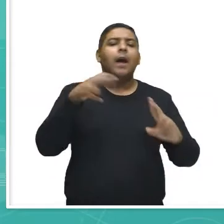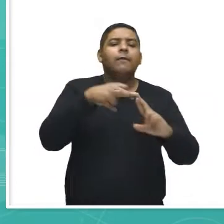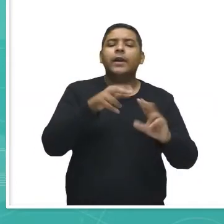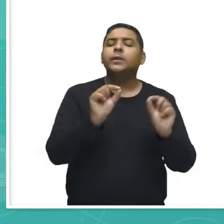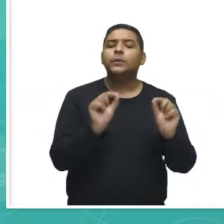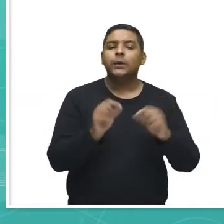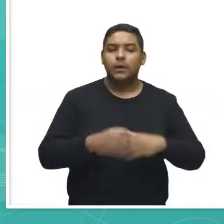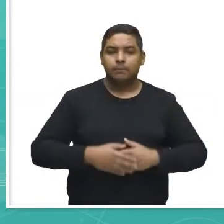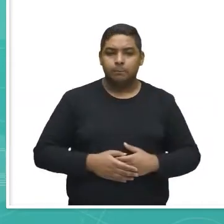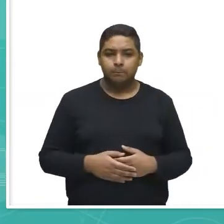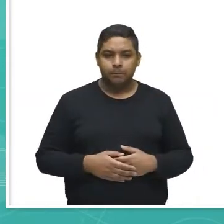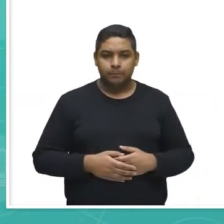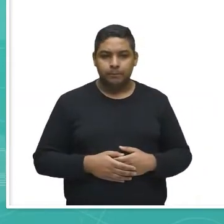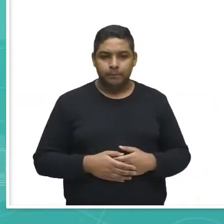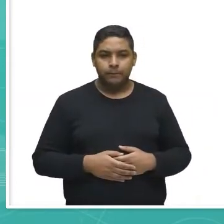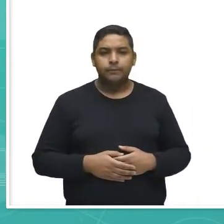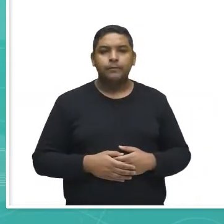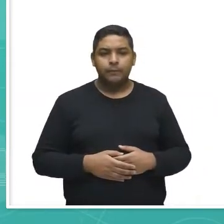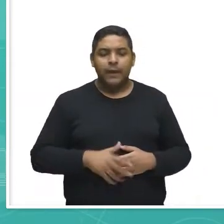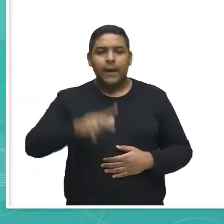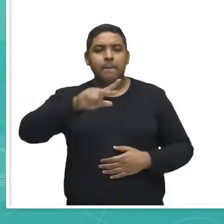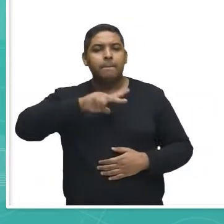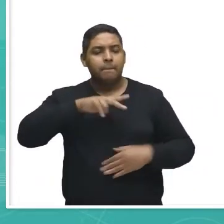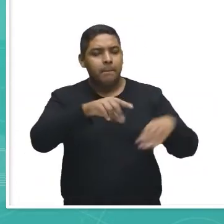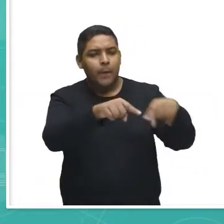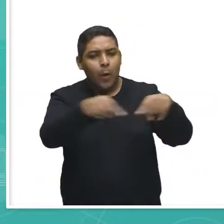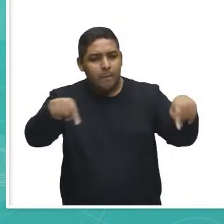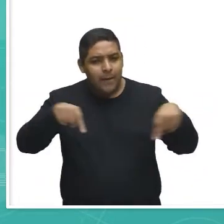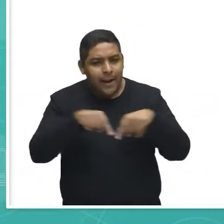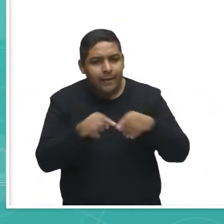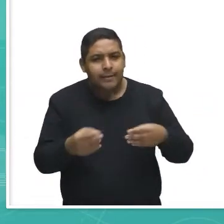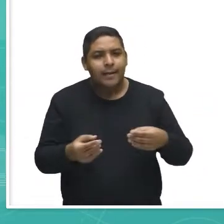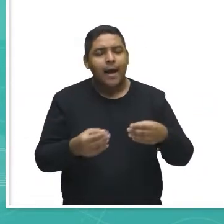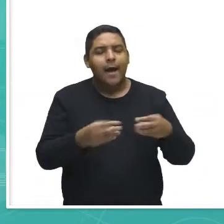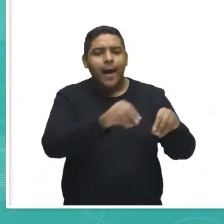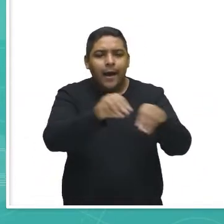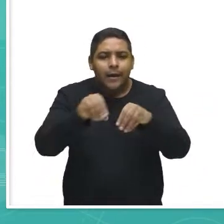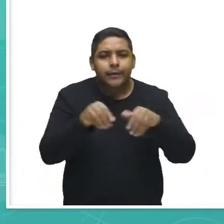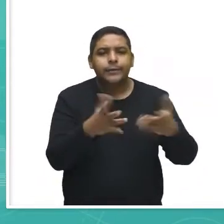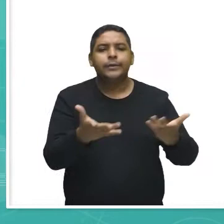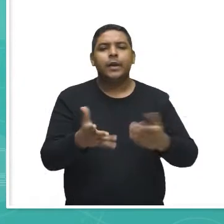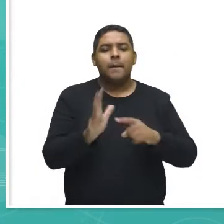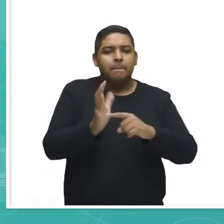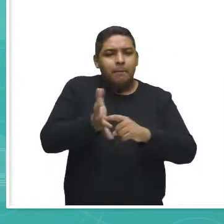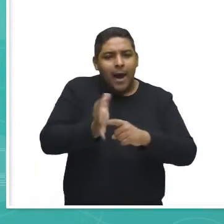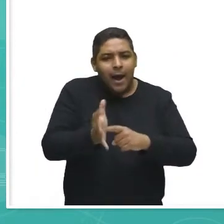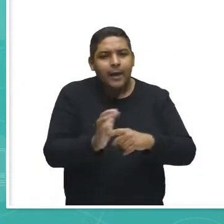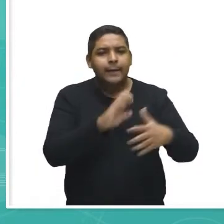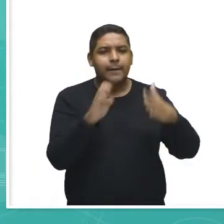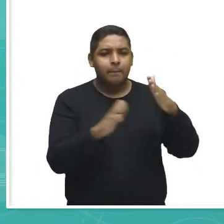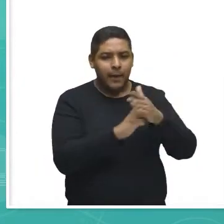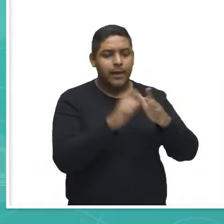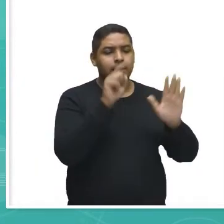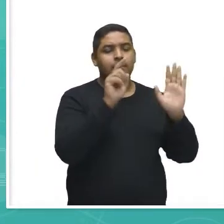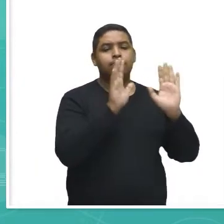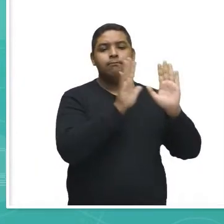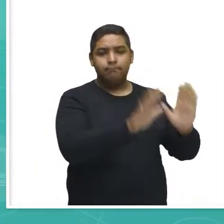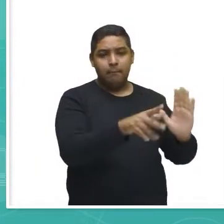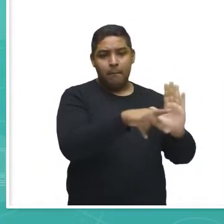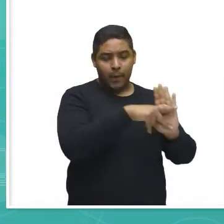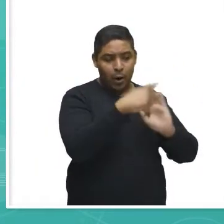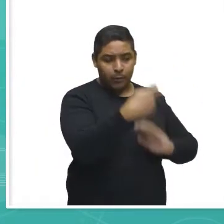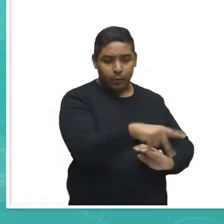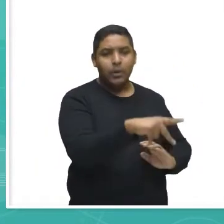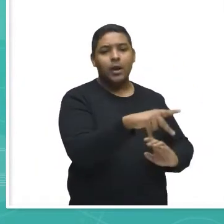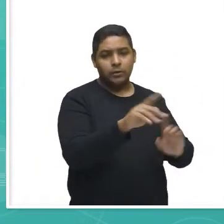vai deter, né, esses meios de produção que vão ser necessários para a produção de bens e também de mercadorias.